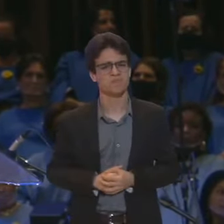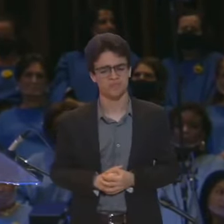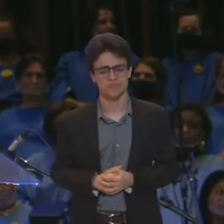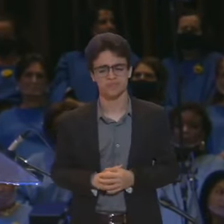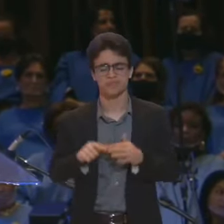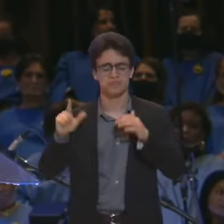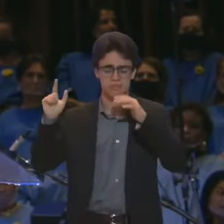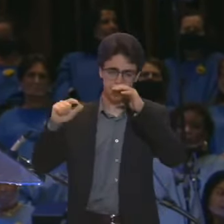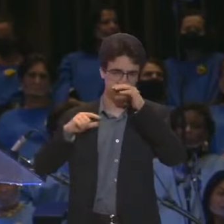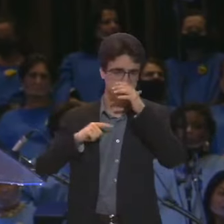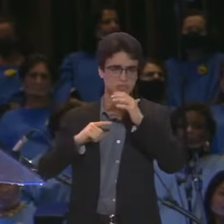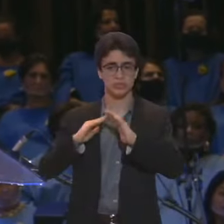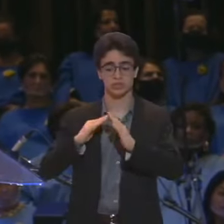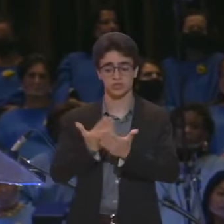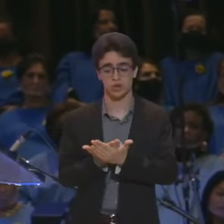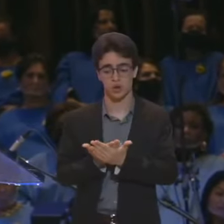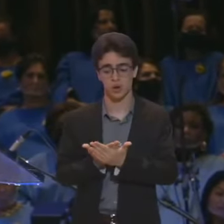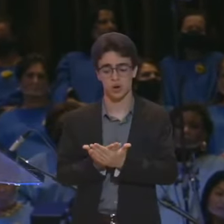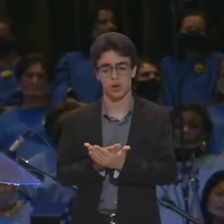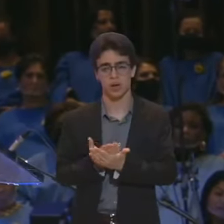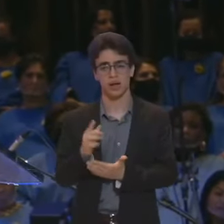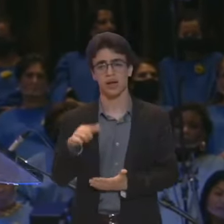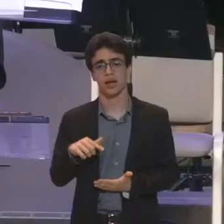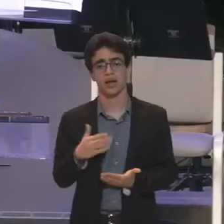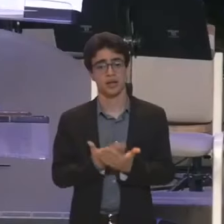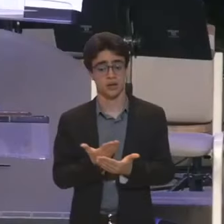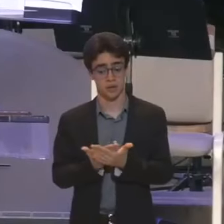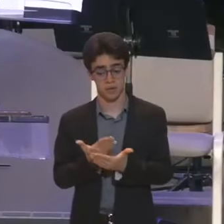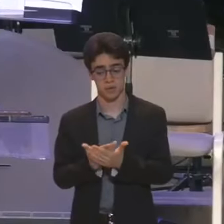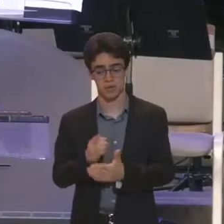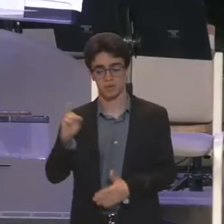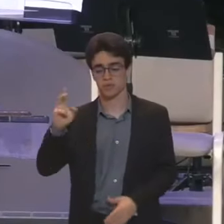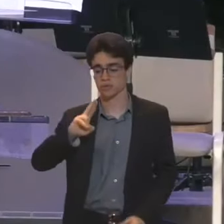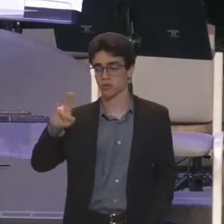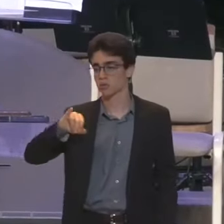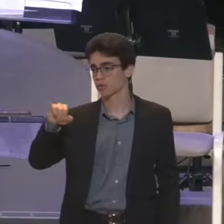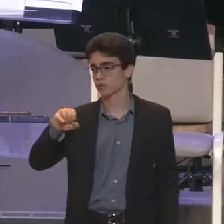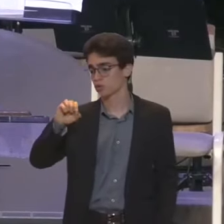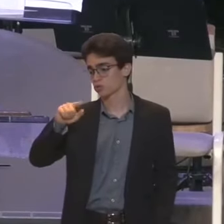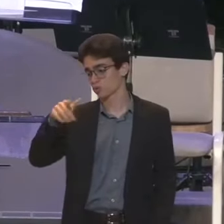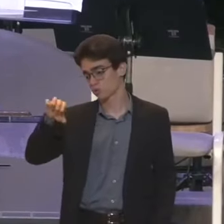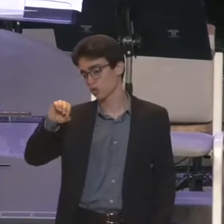Numa escola de elementar, de ensino elementar, tinha um menino que chamava-se Joãozinho.